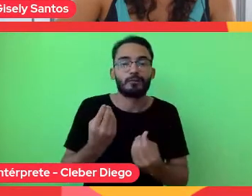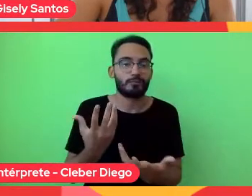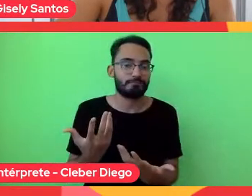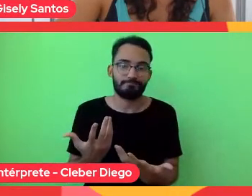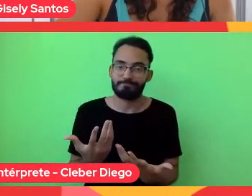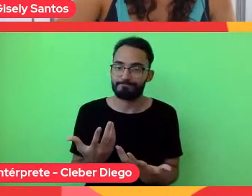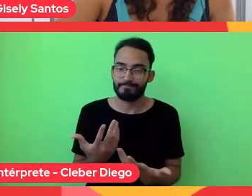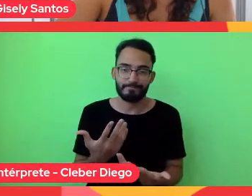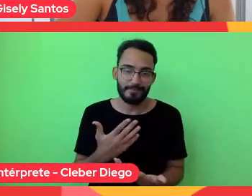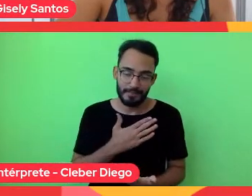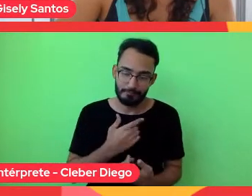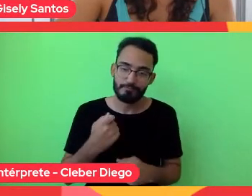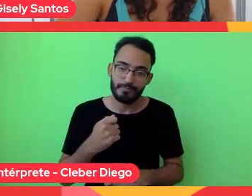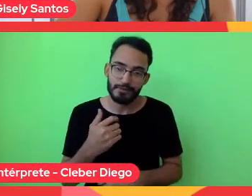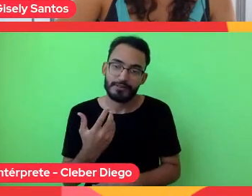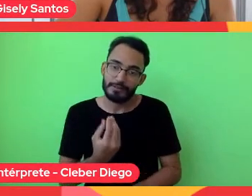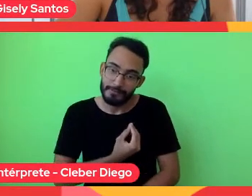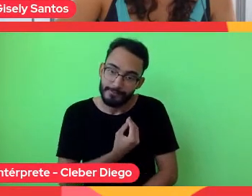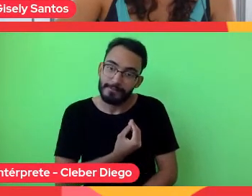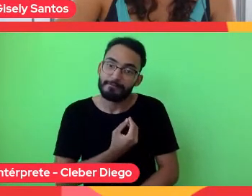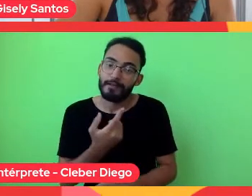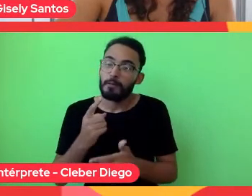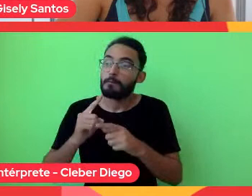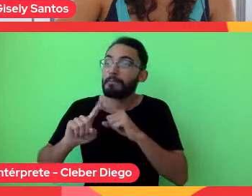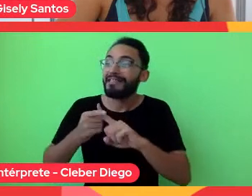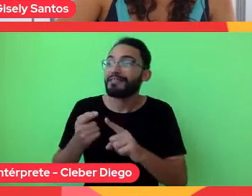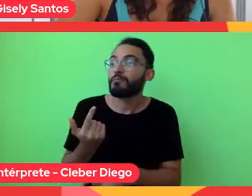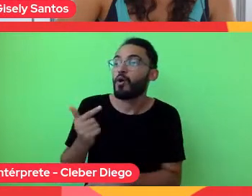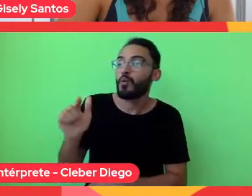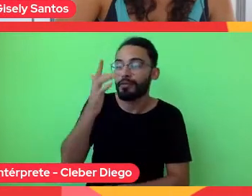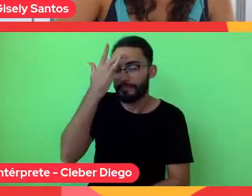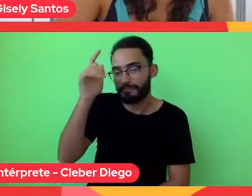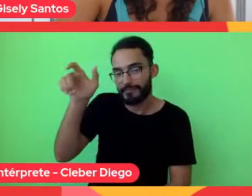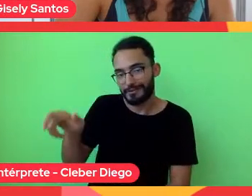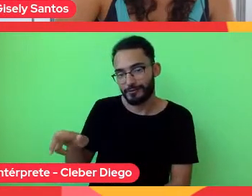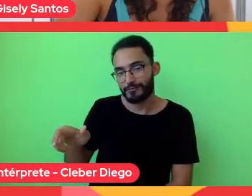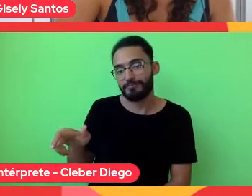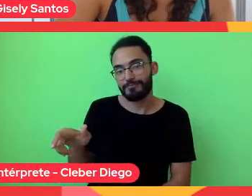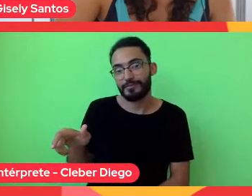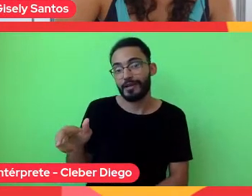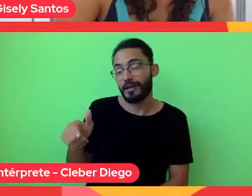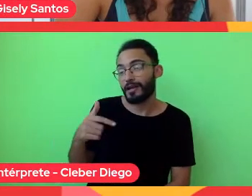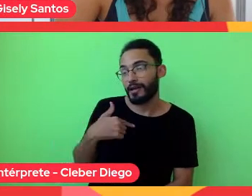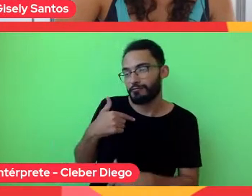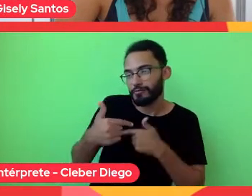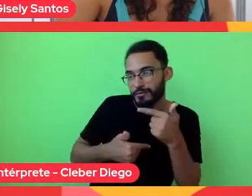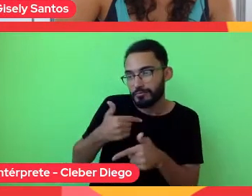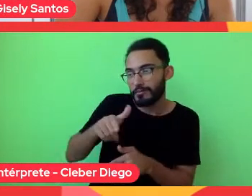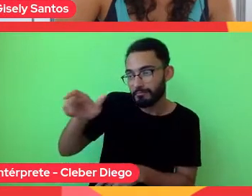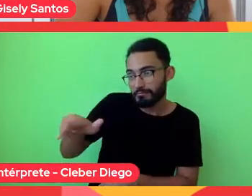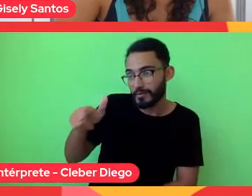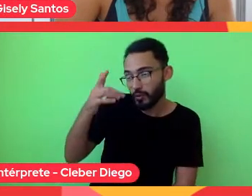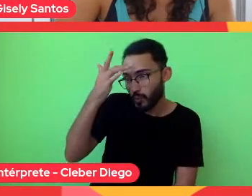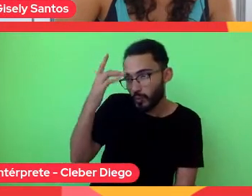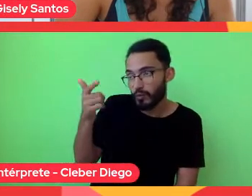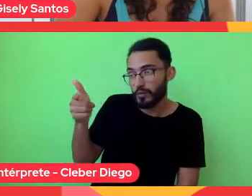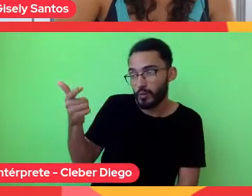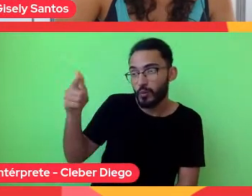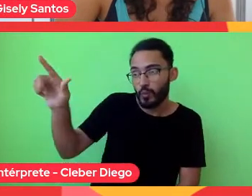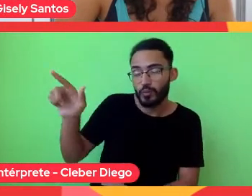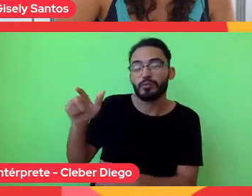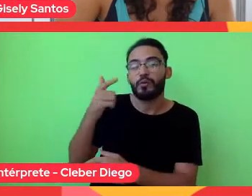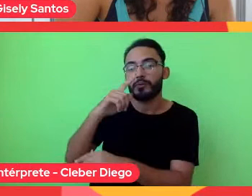Ou eu vou estar vivendo o planejamento de outra pessoa, vou estar trabalhando para que essa outra pessoa seja promovida, alcance